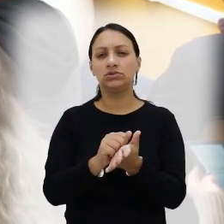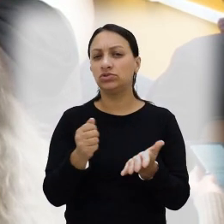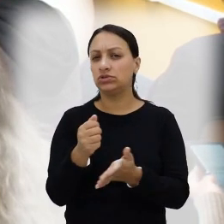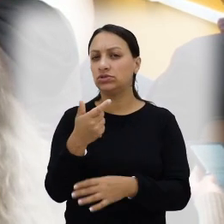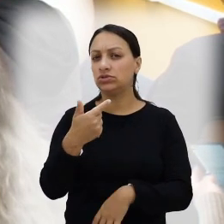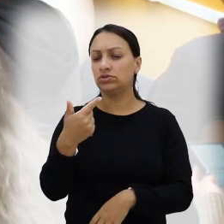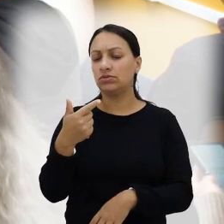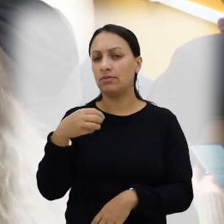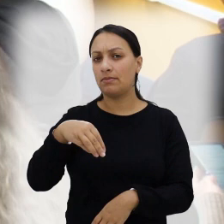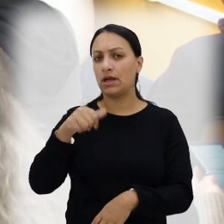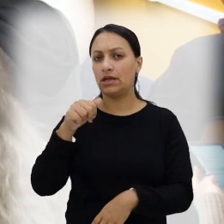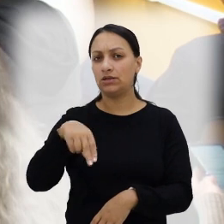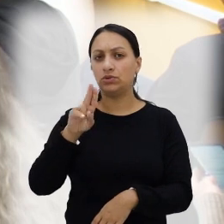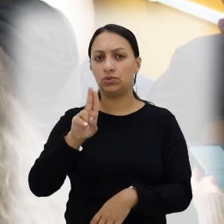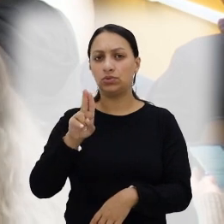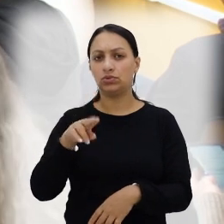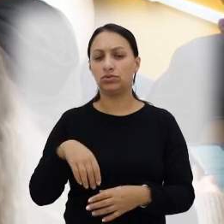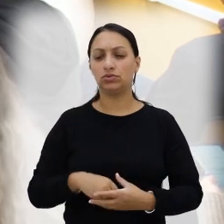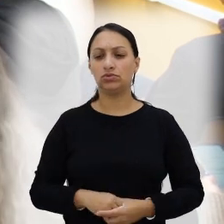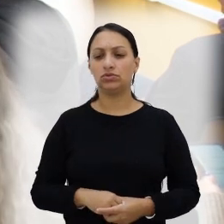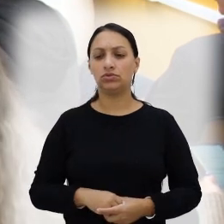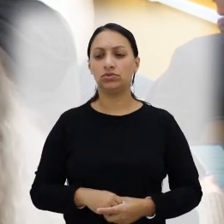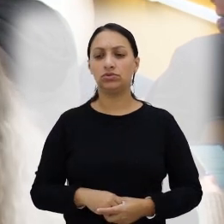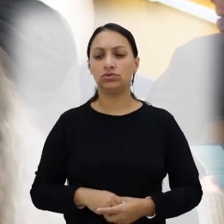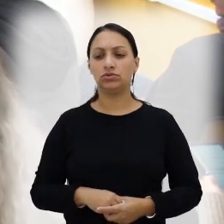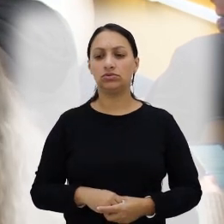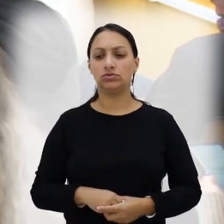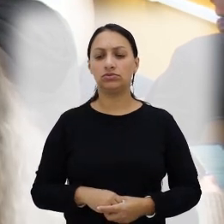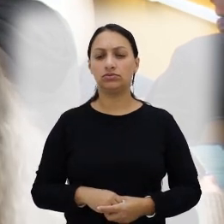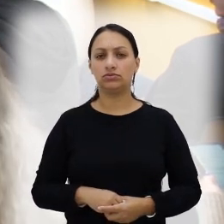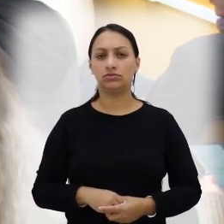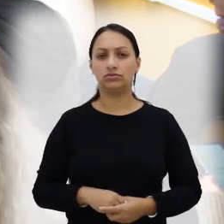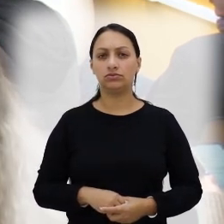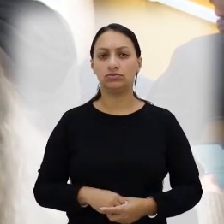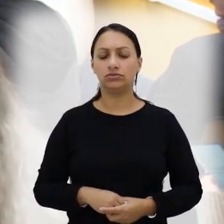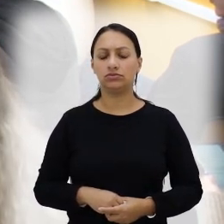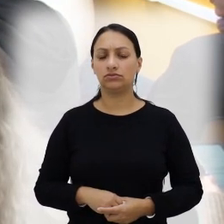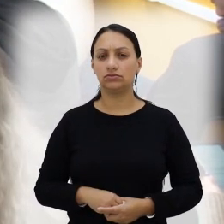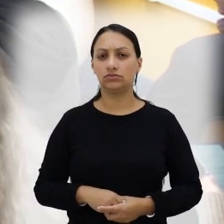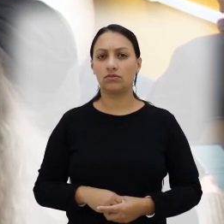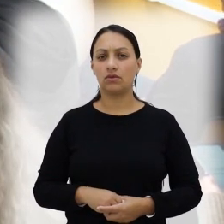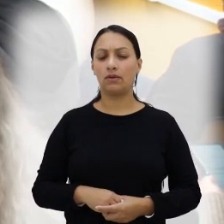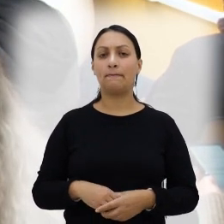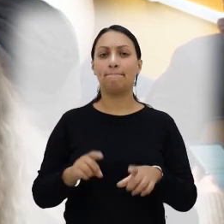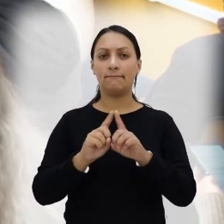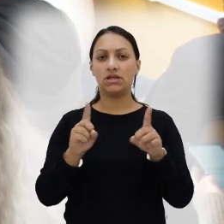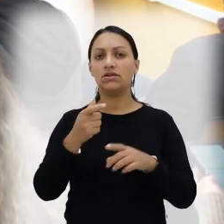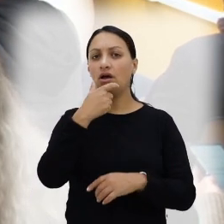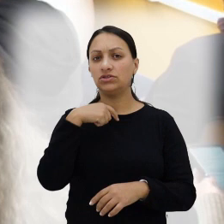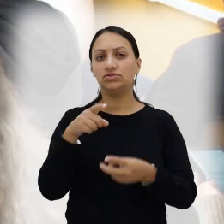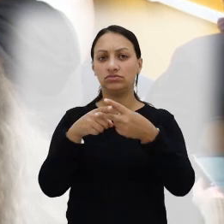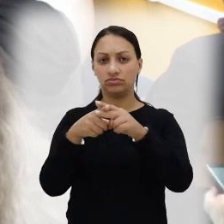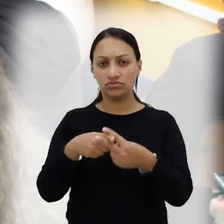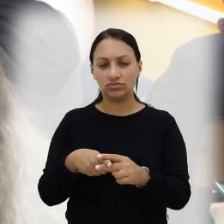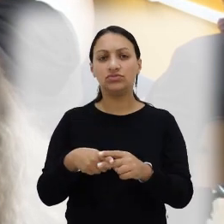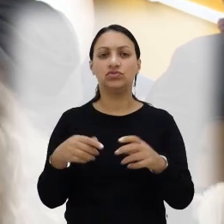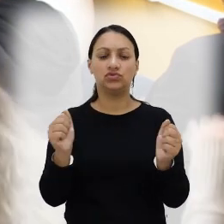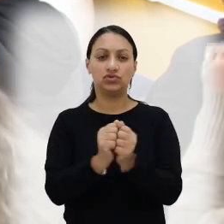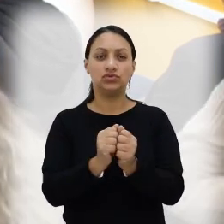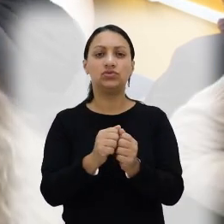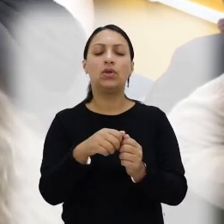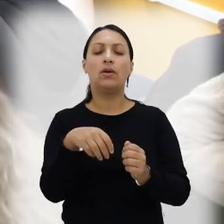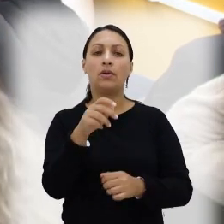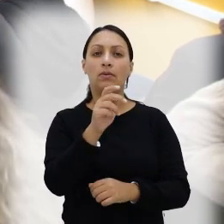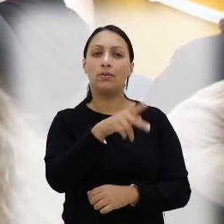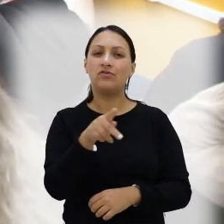Manu? As janelas? A gente pode mandar agora. Só hoje a gente não vai mandar. Mas eu acho que tem os ajustes com os